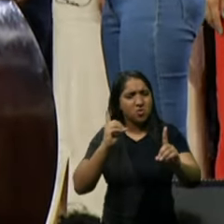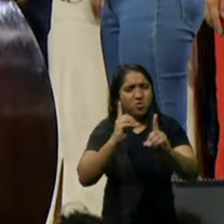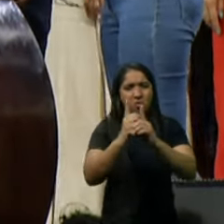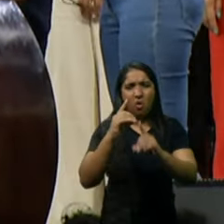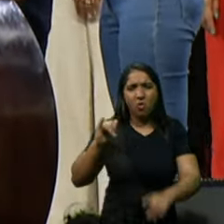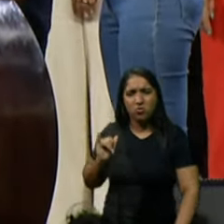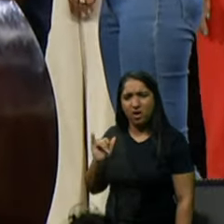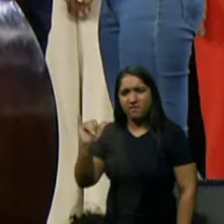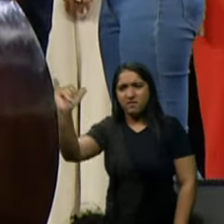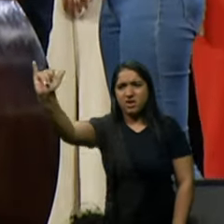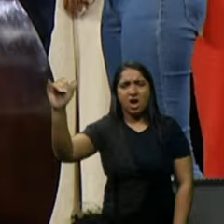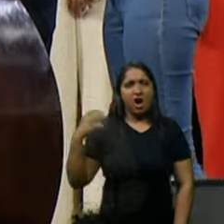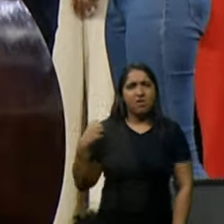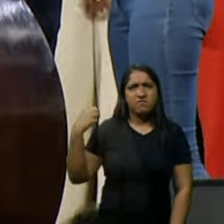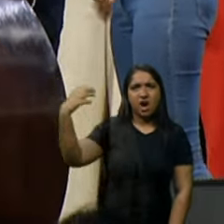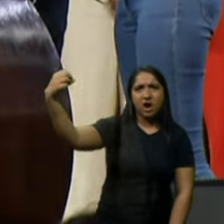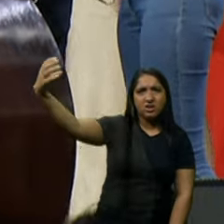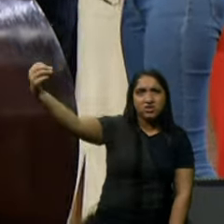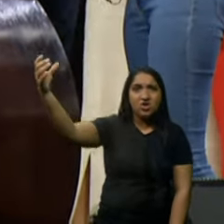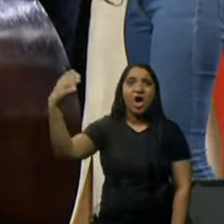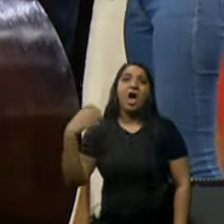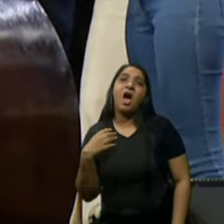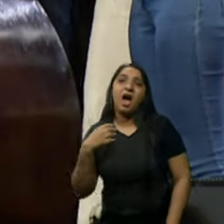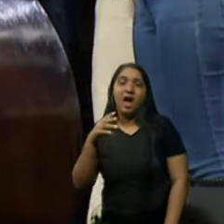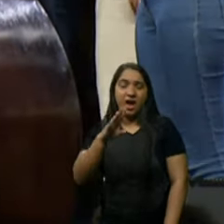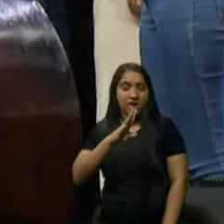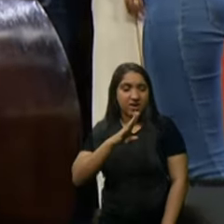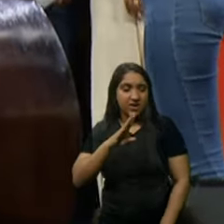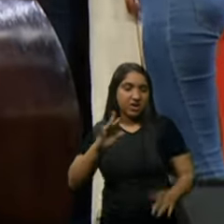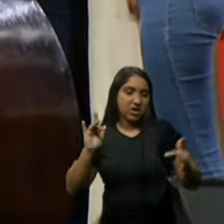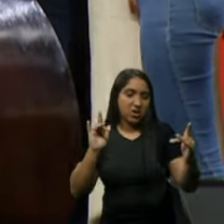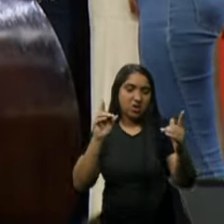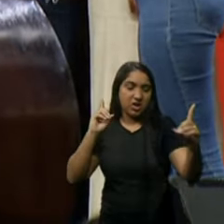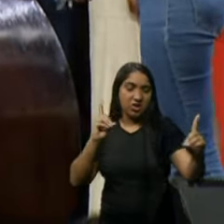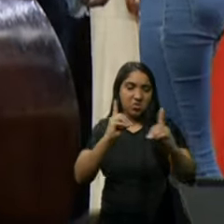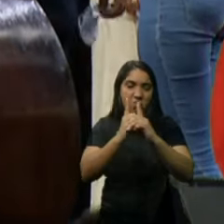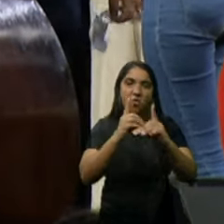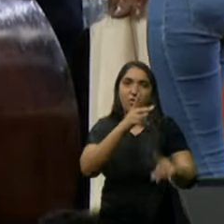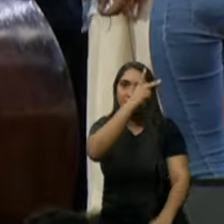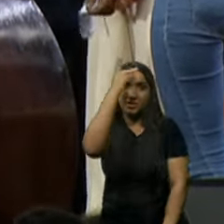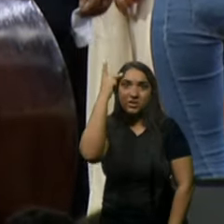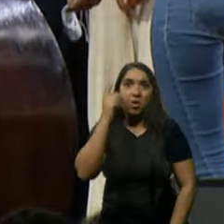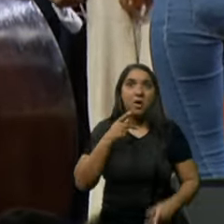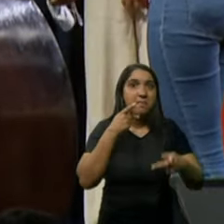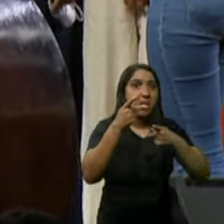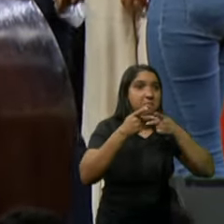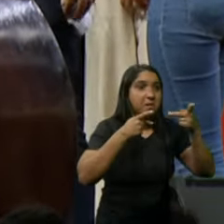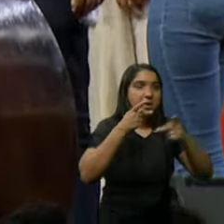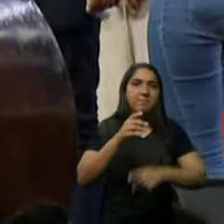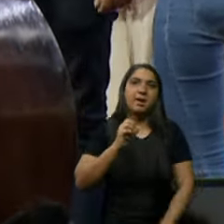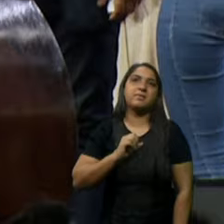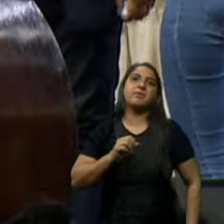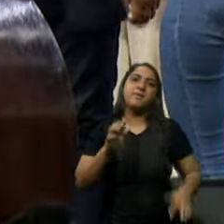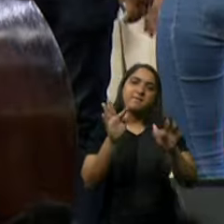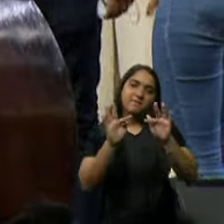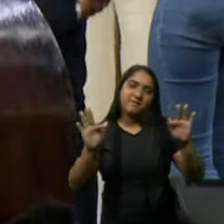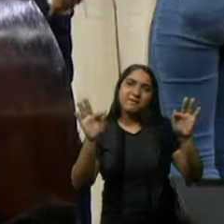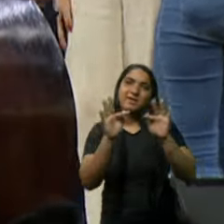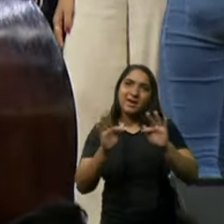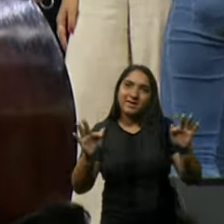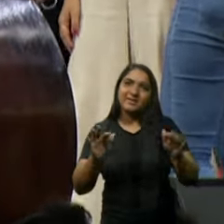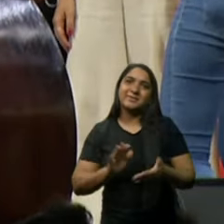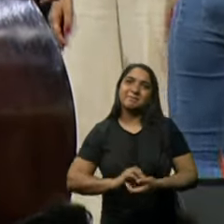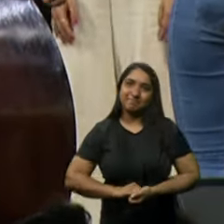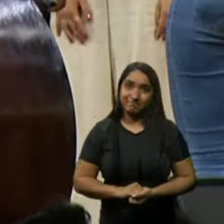fila quando eu tô viajando para fora eu falo corrente já tá vendo isso pessoal Olha que eu tenho rosto aqui é só que não sai